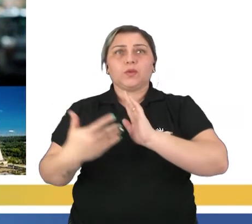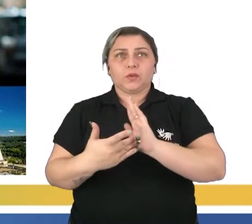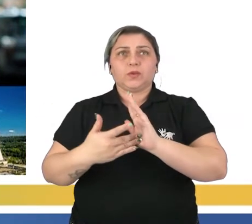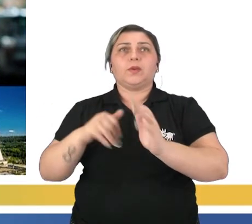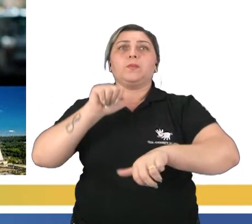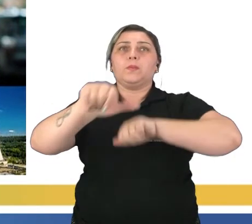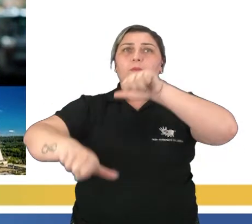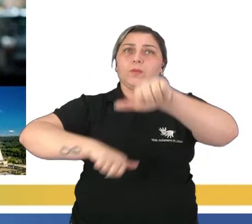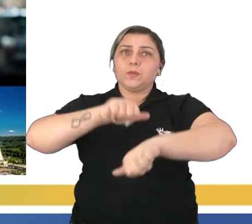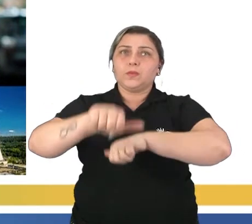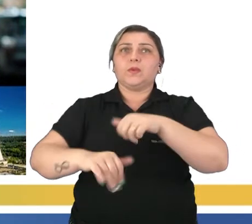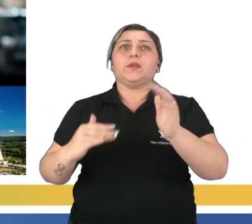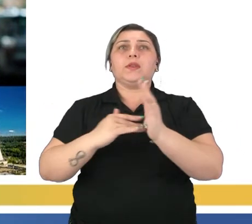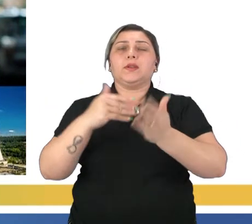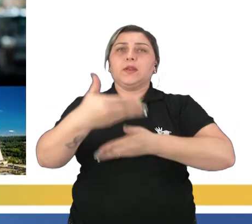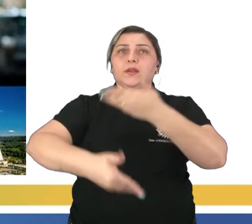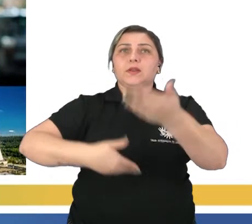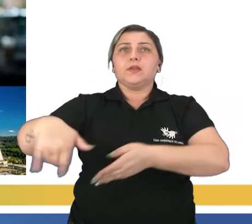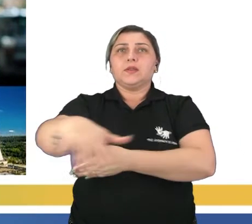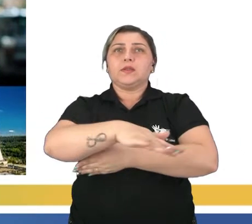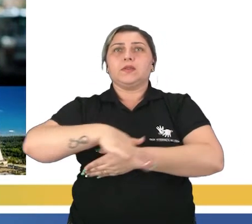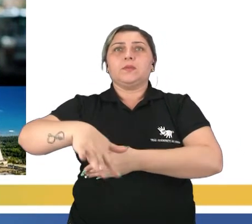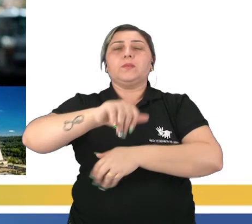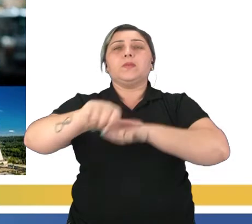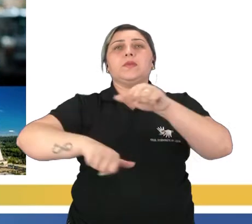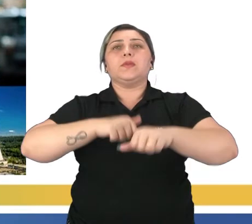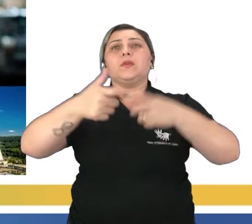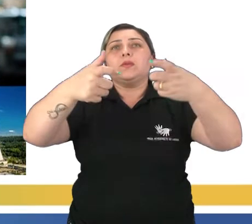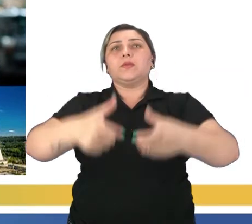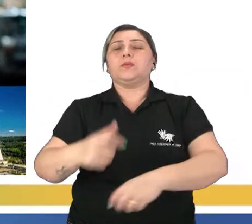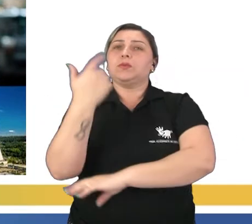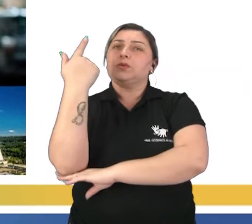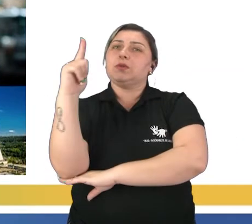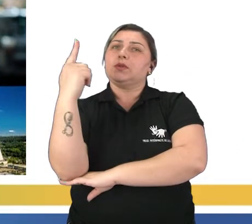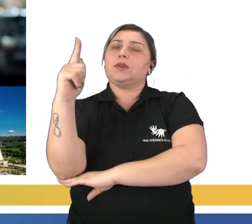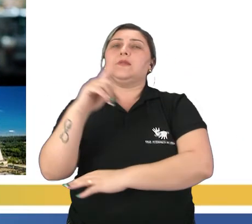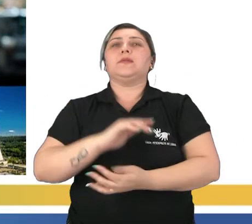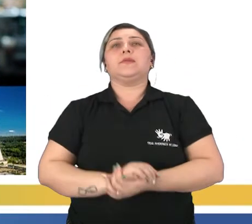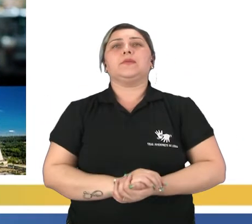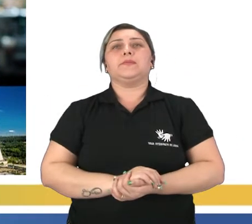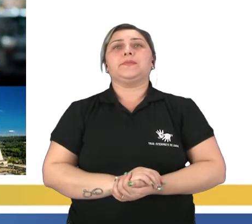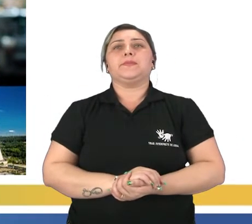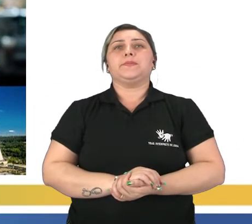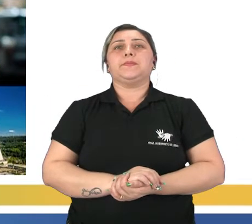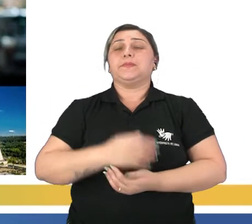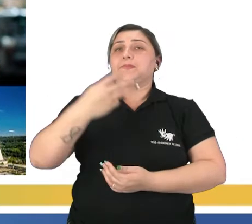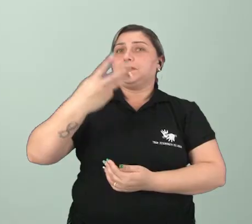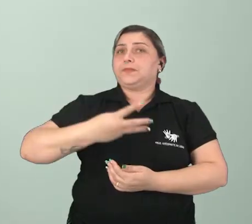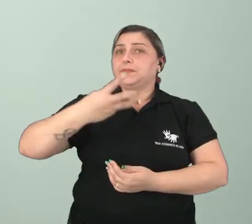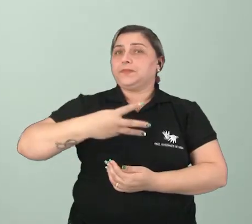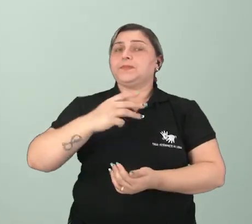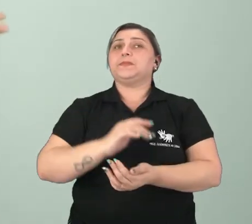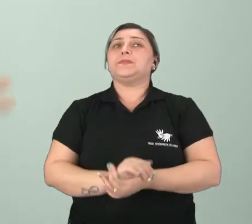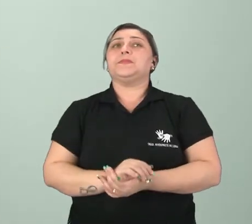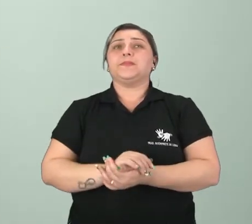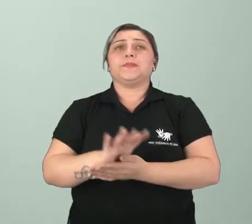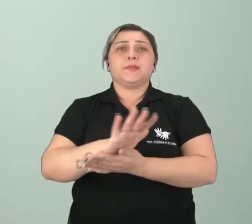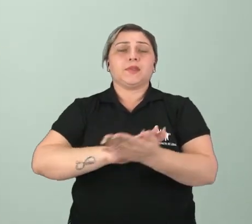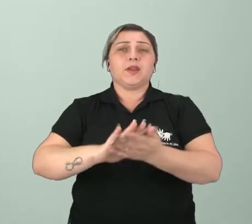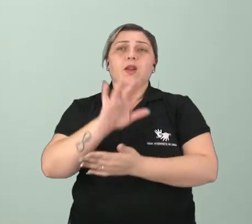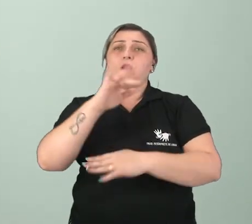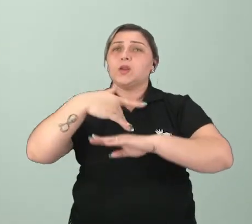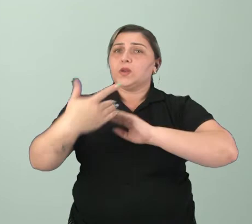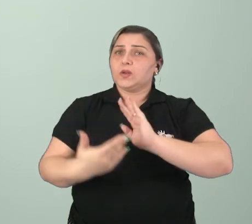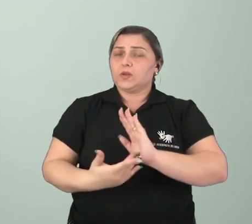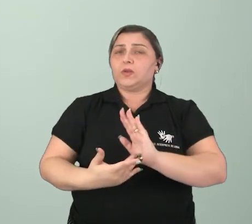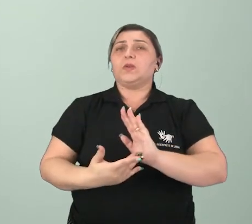isso transformou ainda mais as relações sociais e modificou o espaço geográfico. Então, essa terceira fase da Revolução nada mais é do que